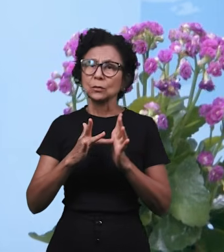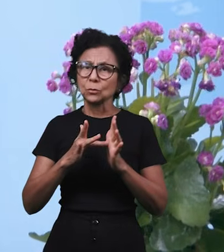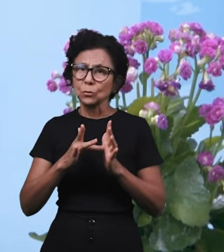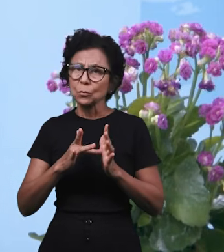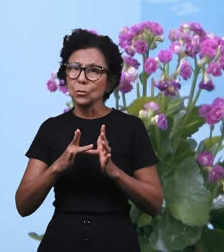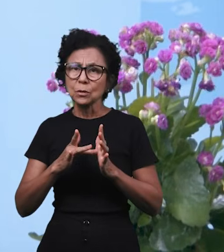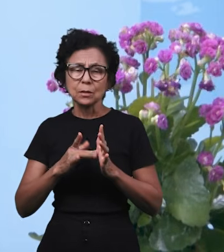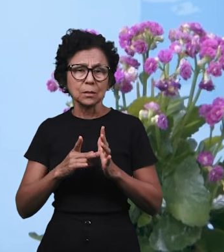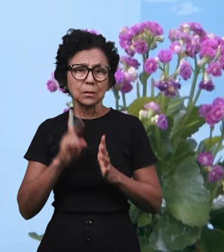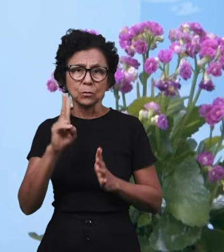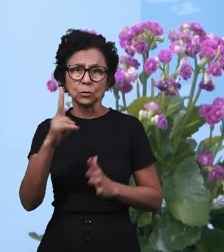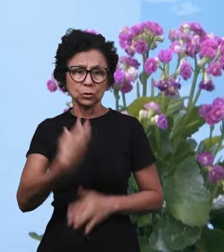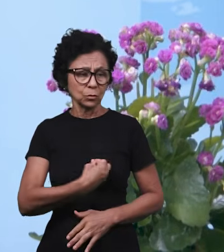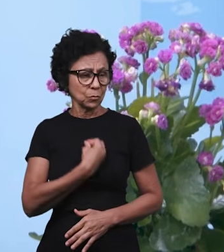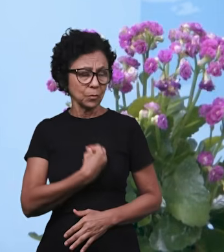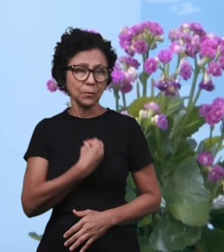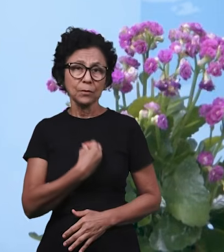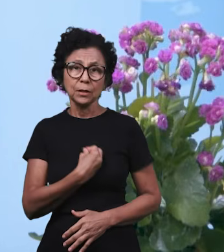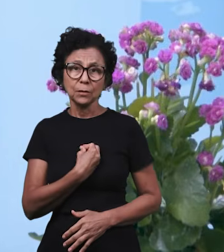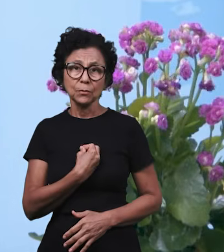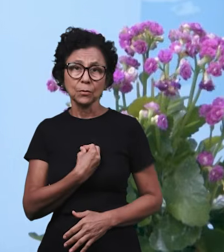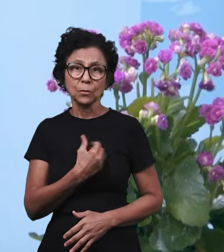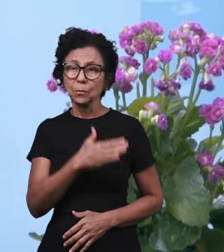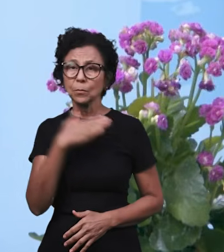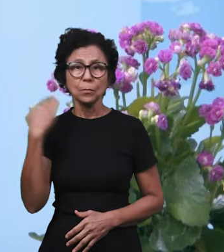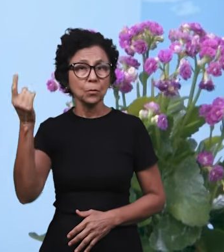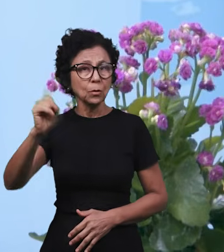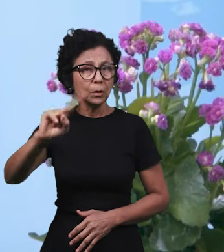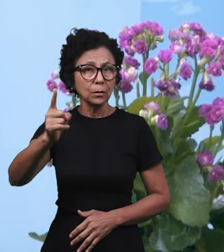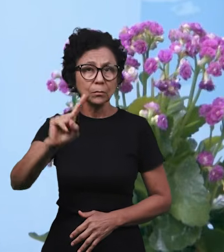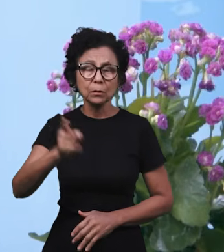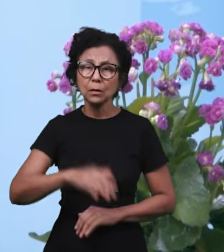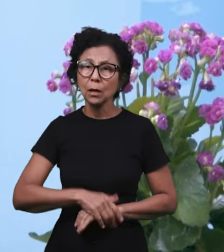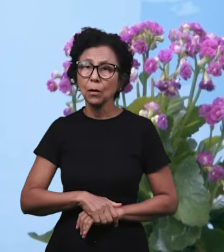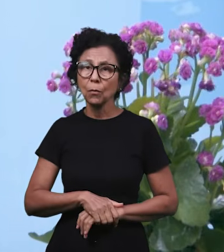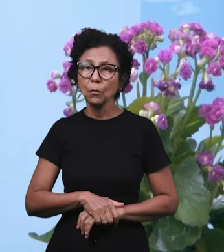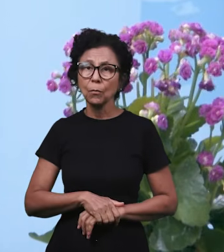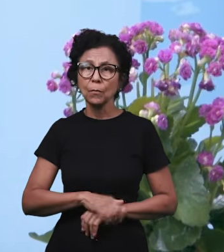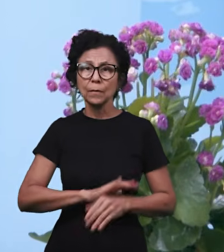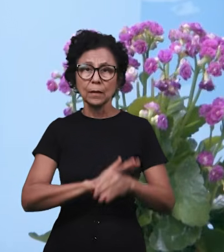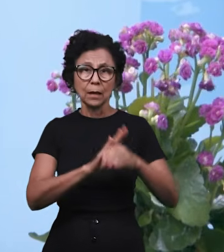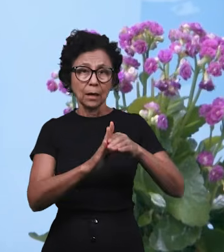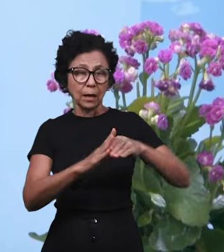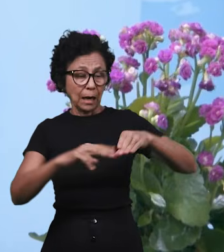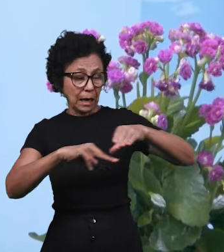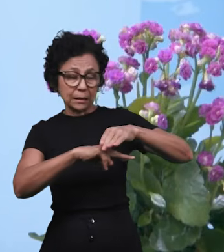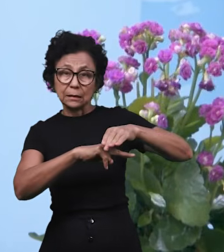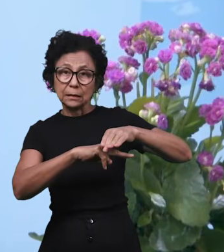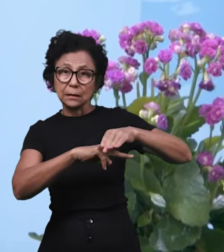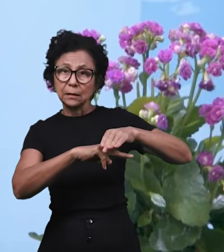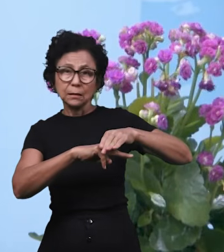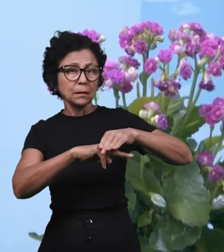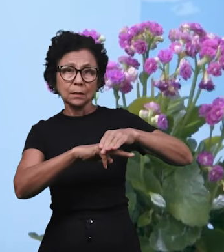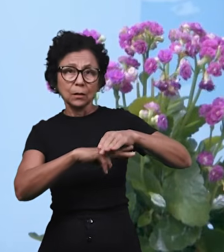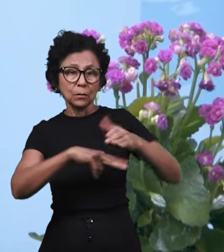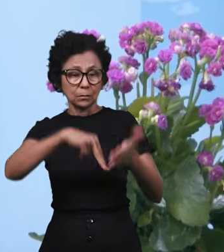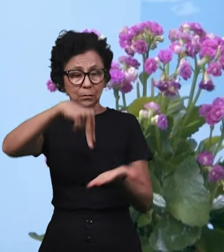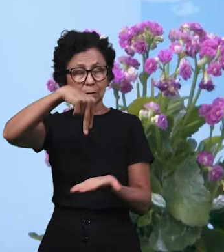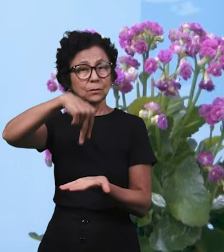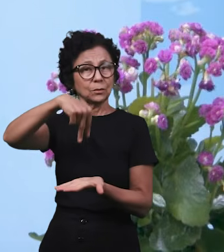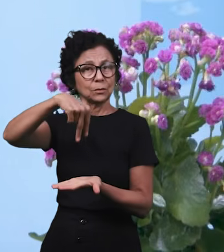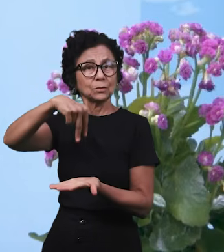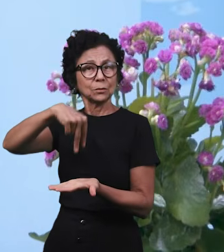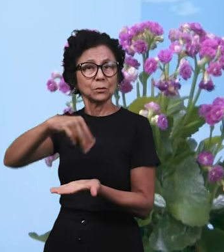do Calvário não encerrou. Jesus, ele não está no túmulo. Jesus, ele ressuscitou, ele está vivo. Então, essa fonte